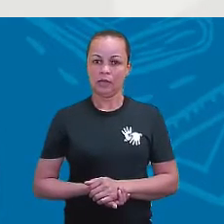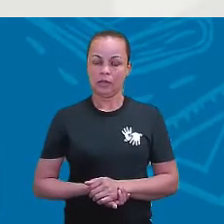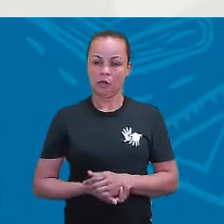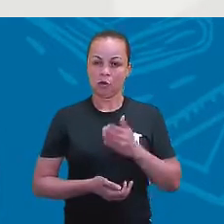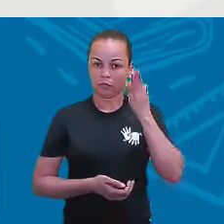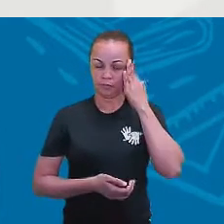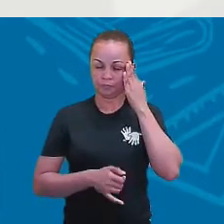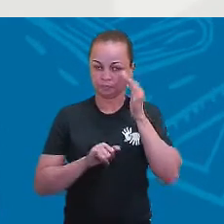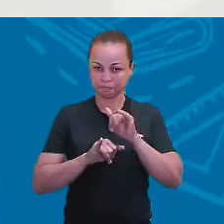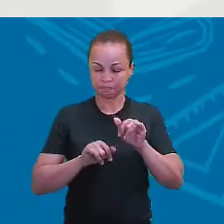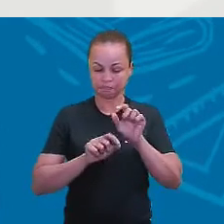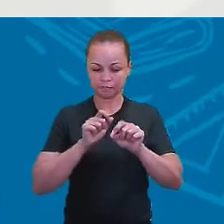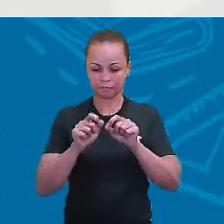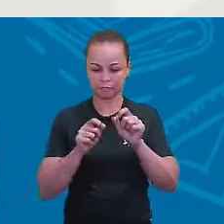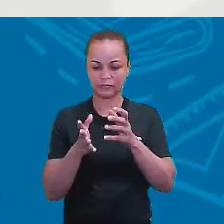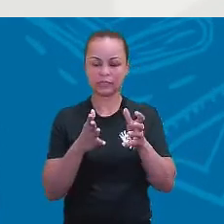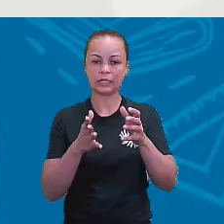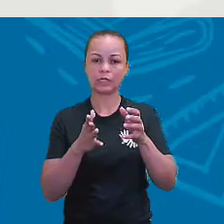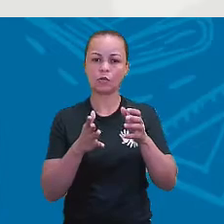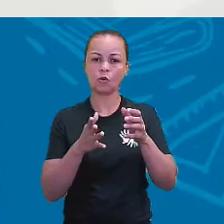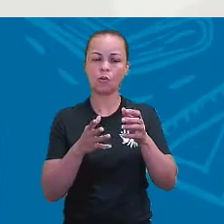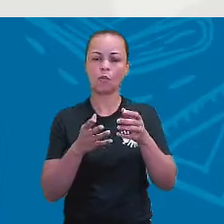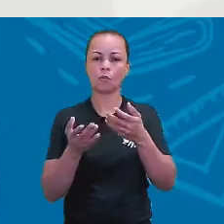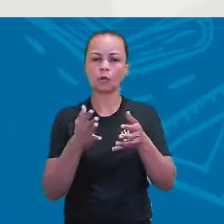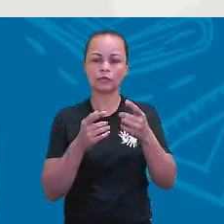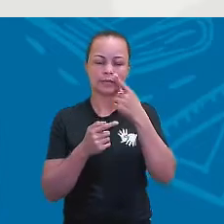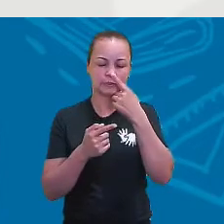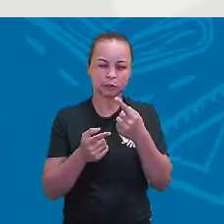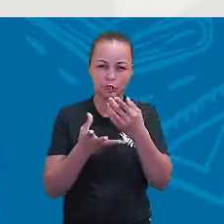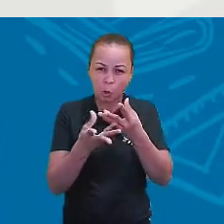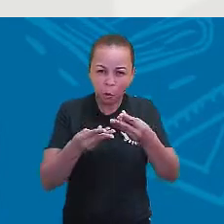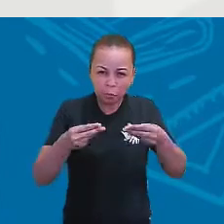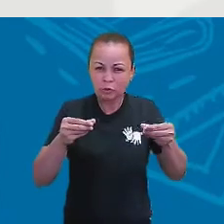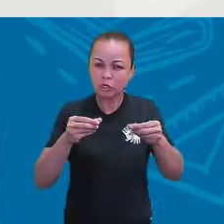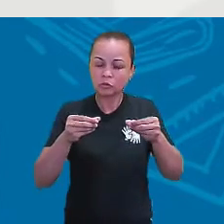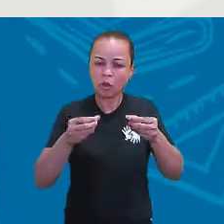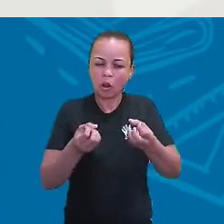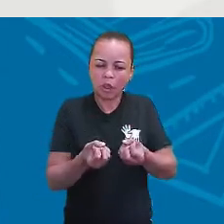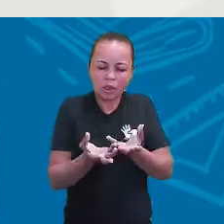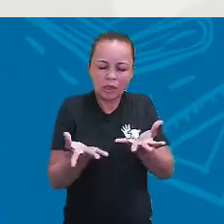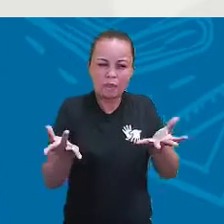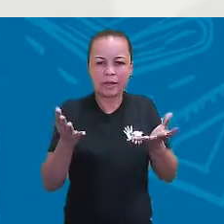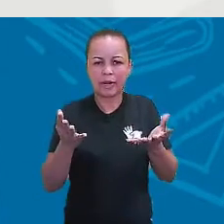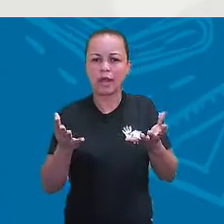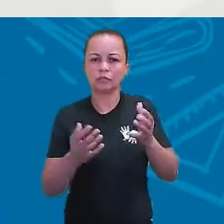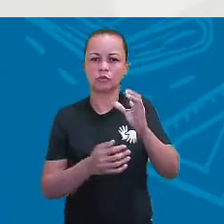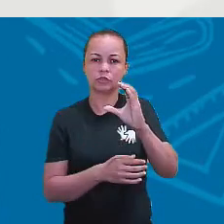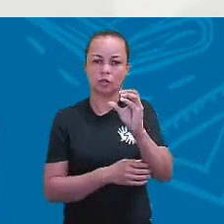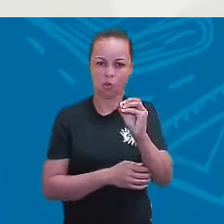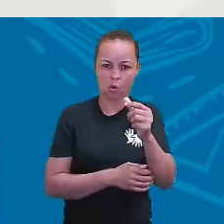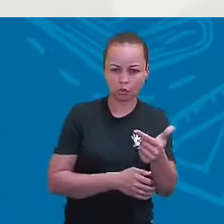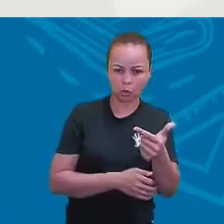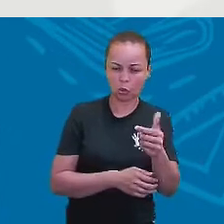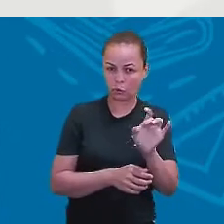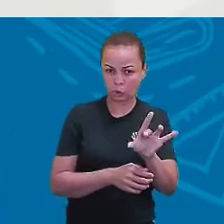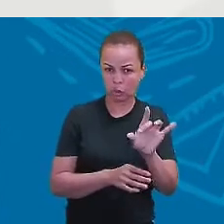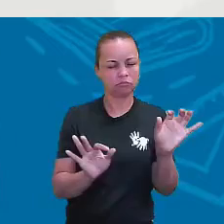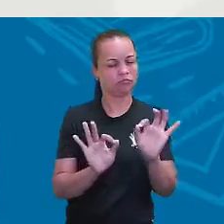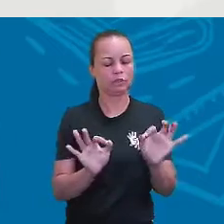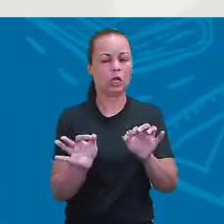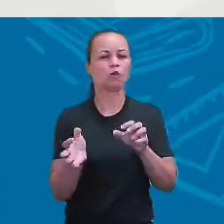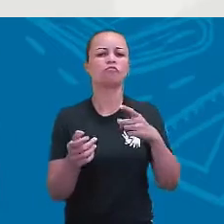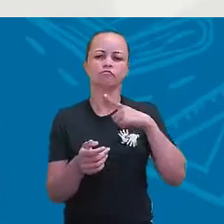do processo de decomposição não vai estar sendo só liberado o gás carbônico, mas também vai ter ali bactérias essas chamadas